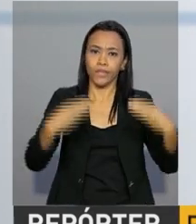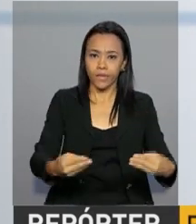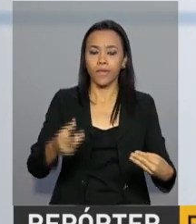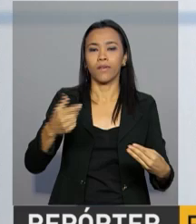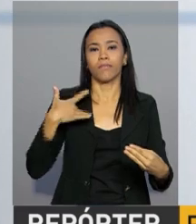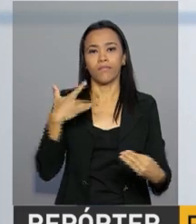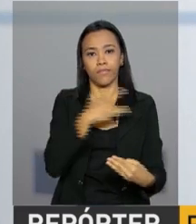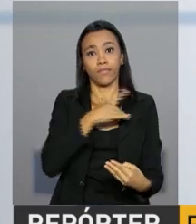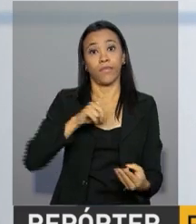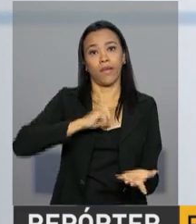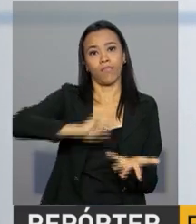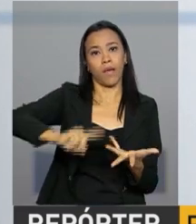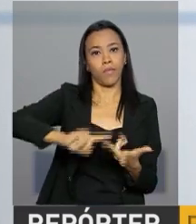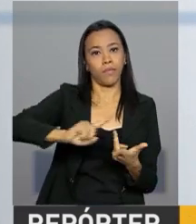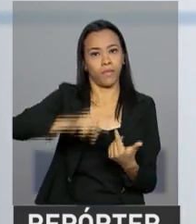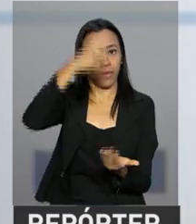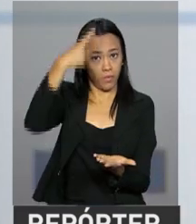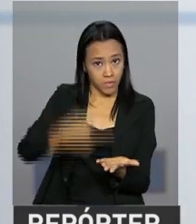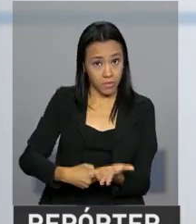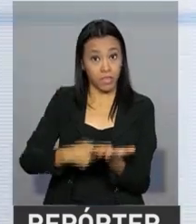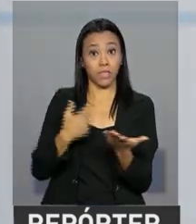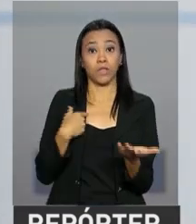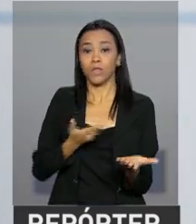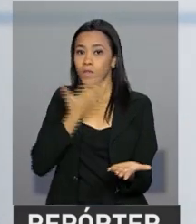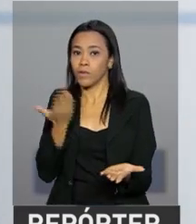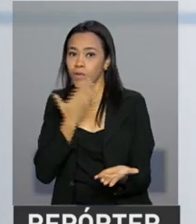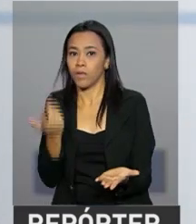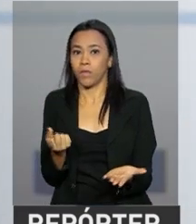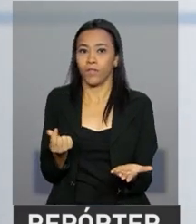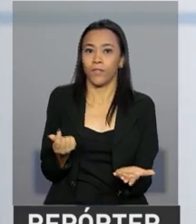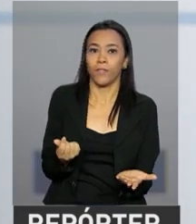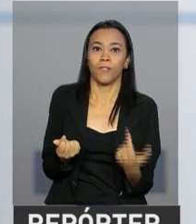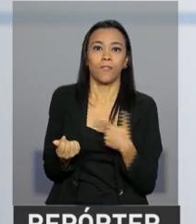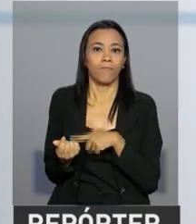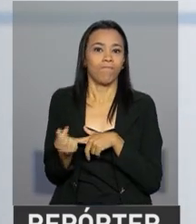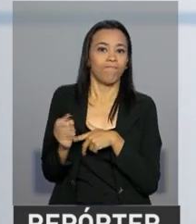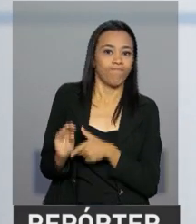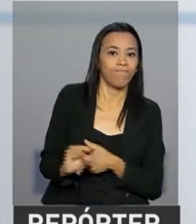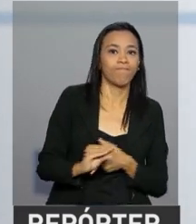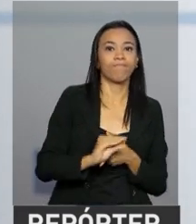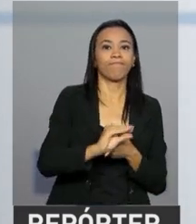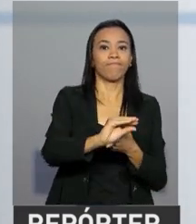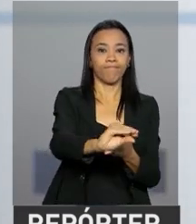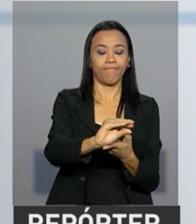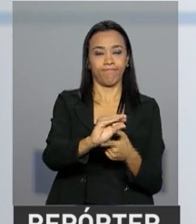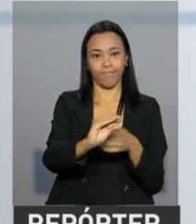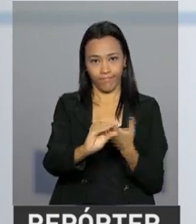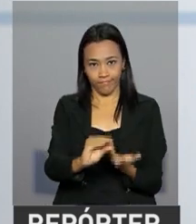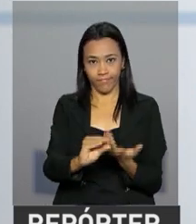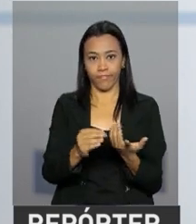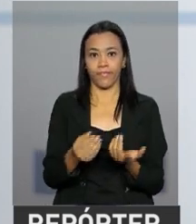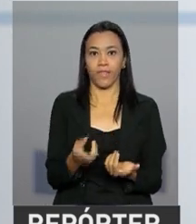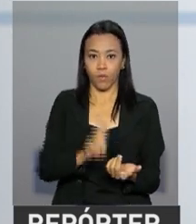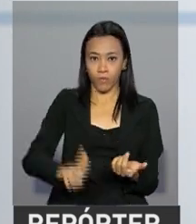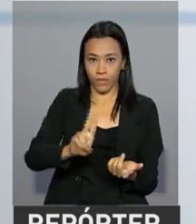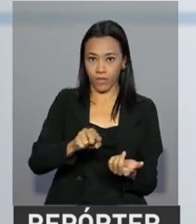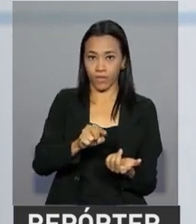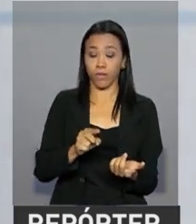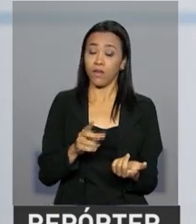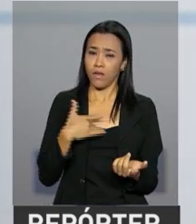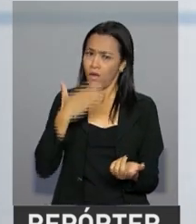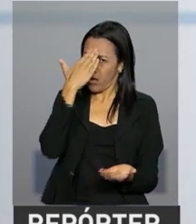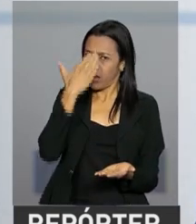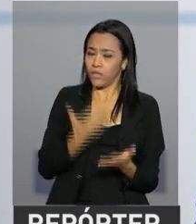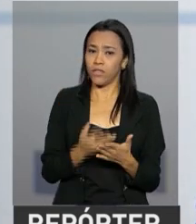as sobras que temos de recurso se dão a essa austeridade com que nós estamos gindo o ministério então eu acredito que a